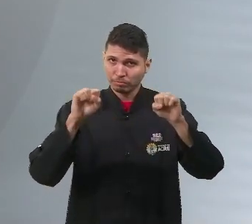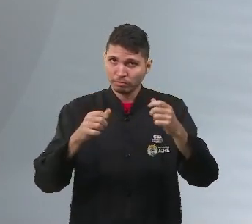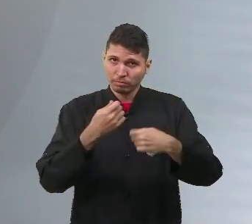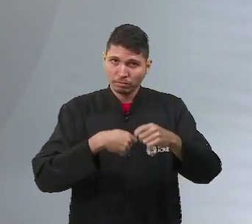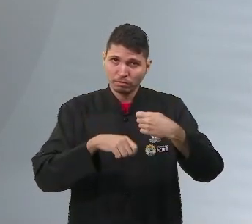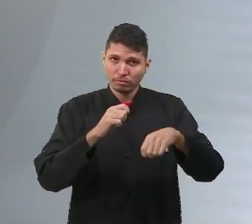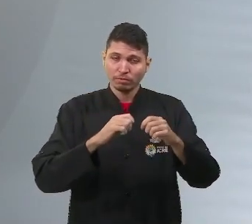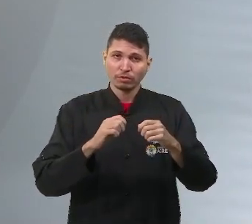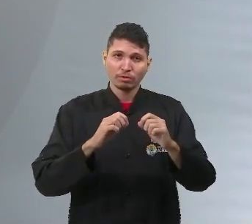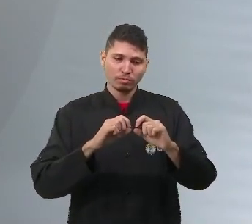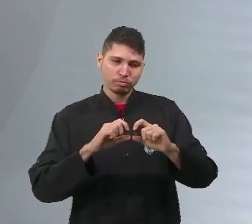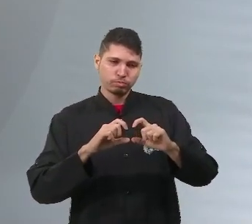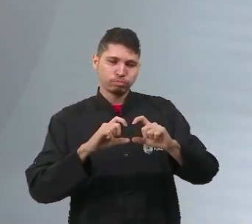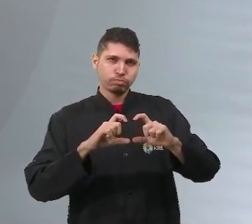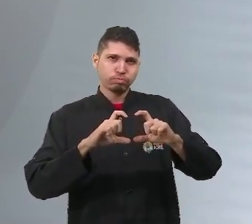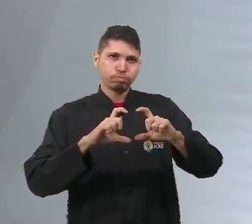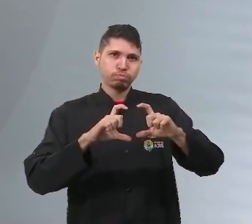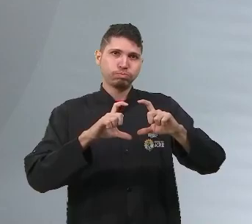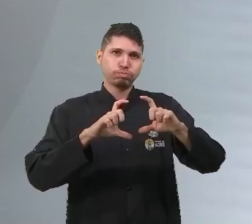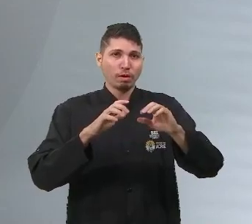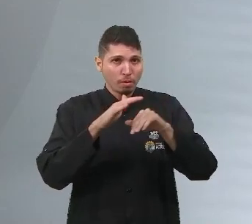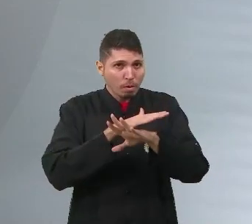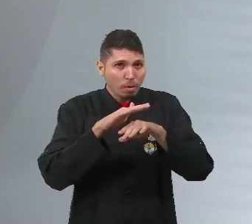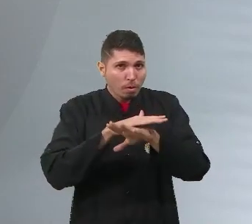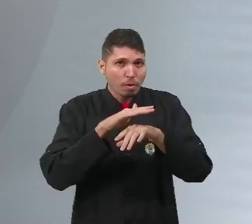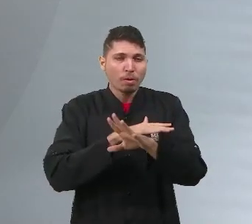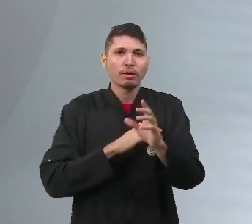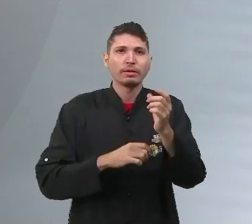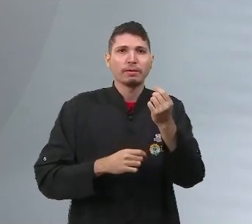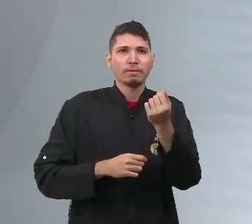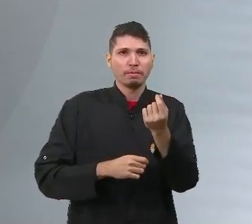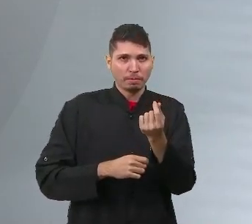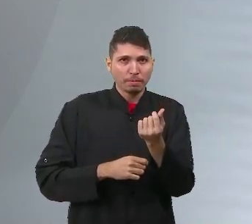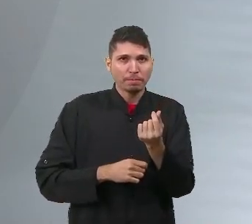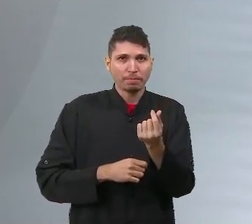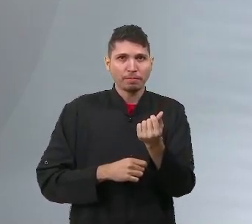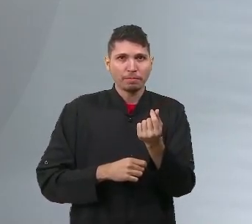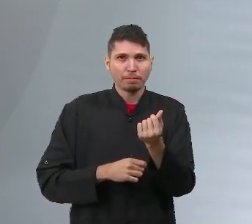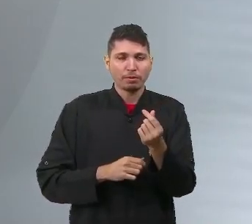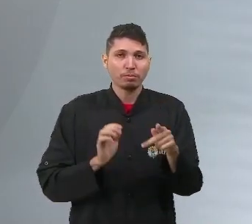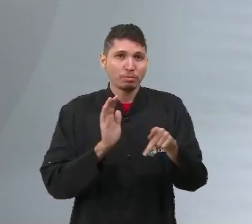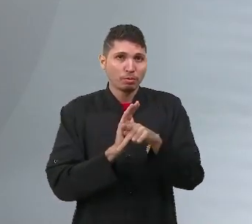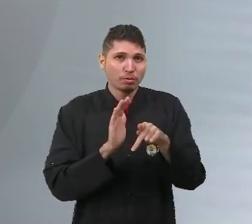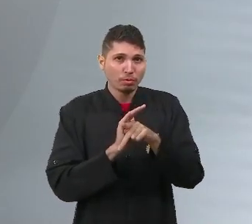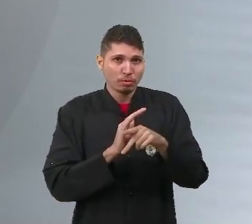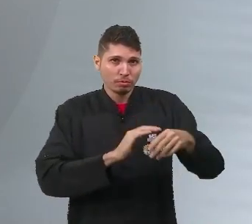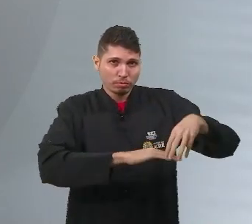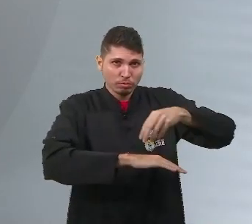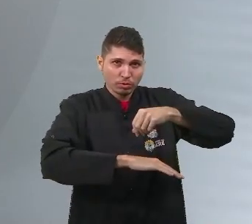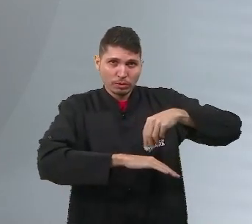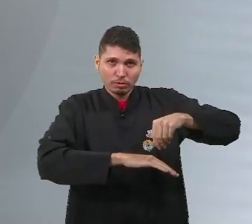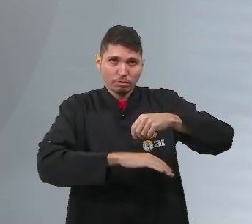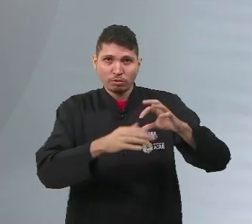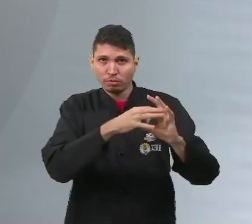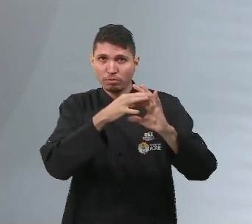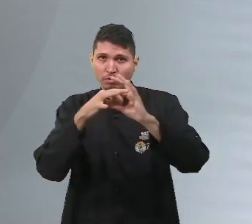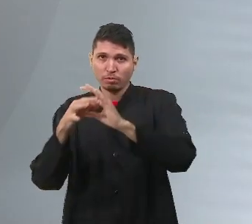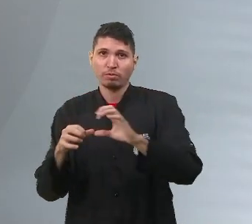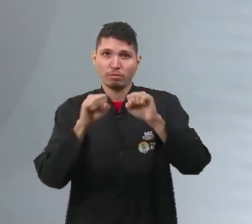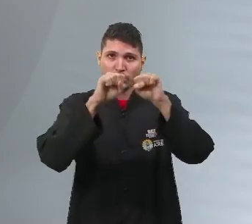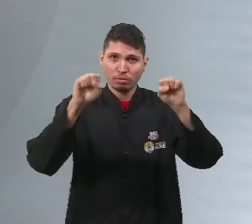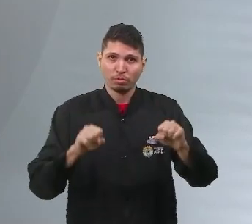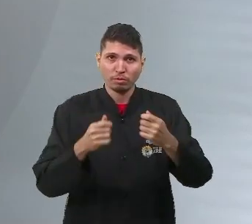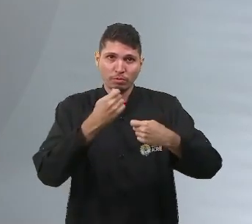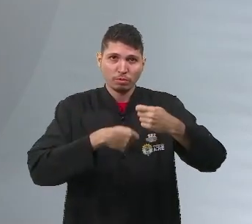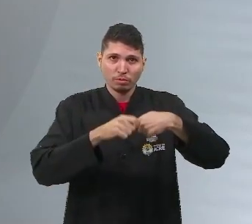acumular riqueza, metais preciosos para o território. Ok? Então, o contexto que surge o mercantilismo é o contexto